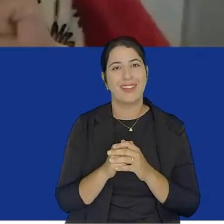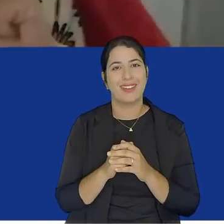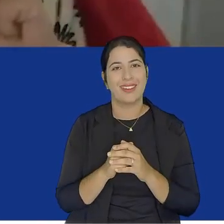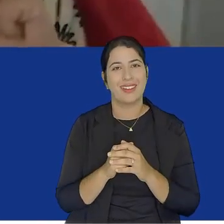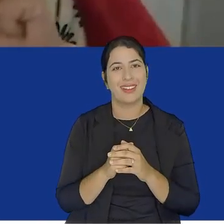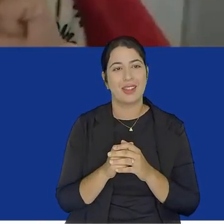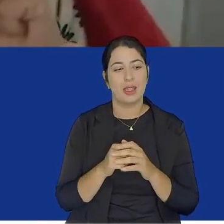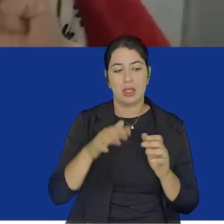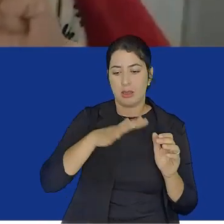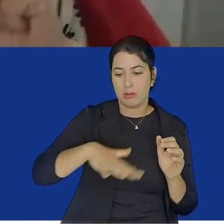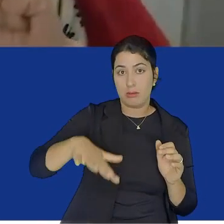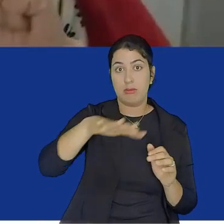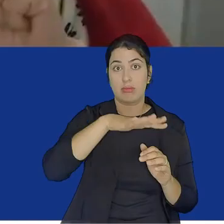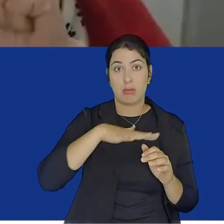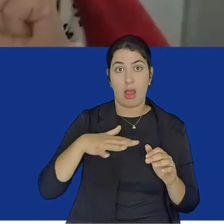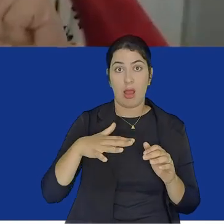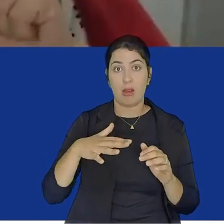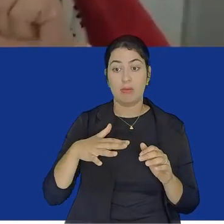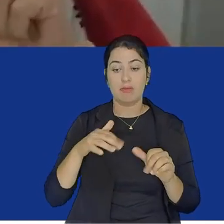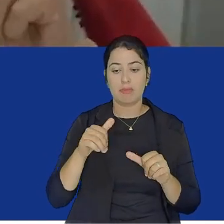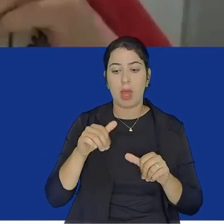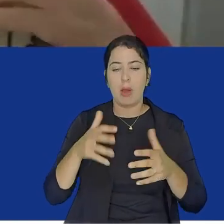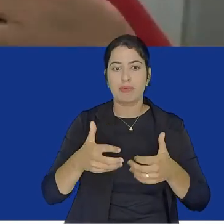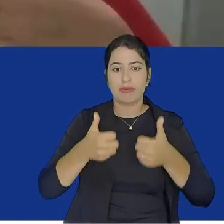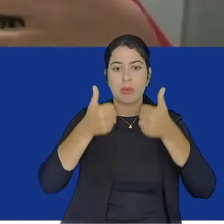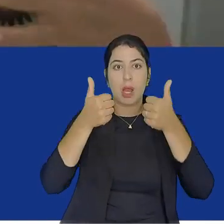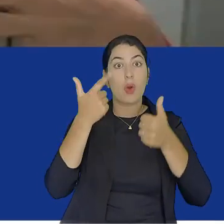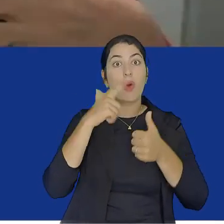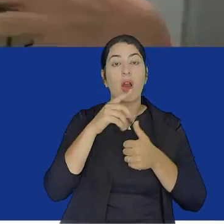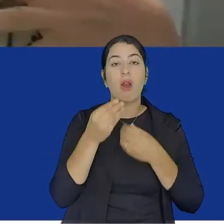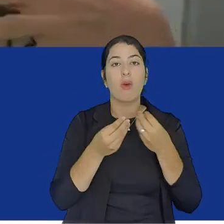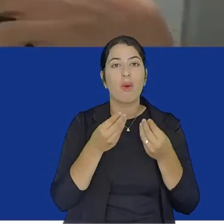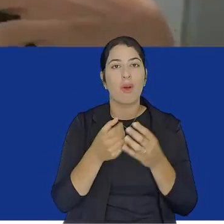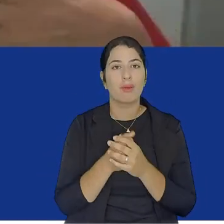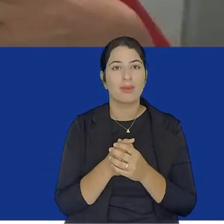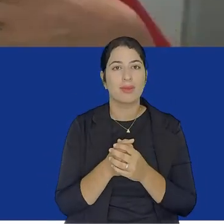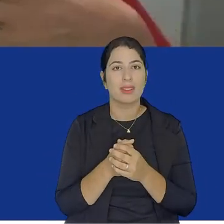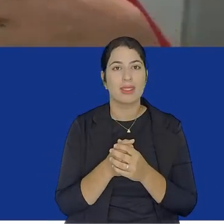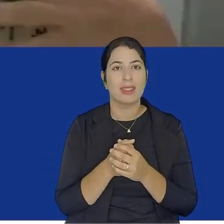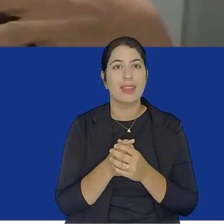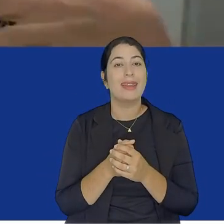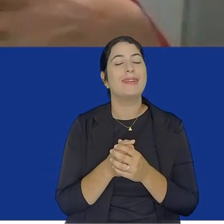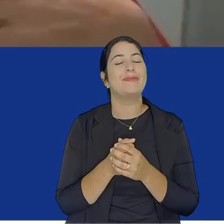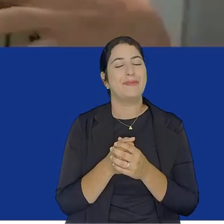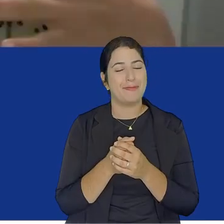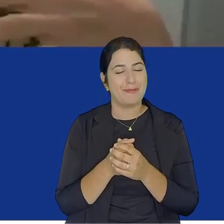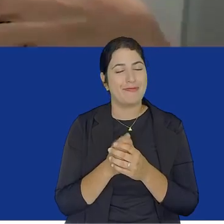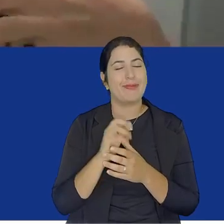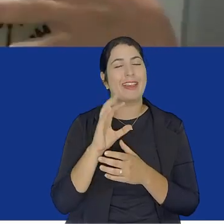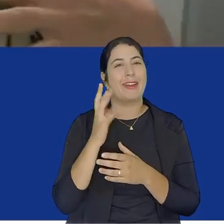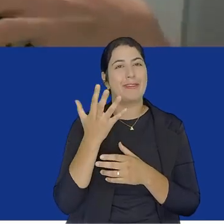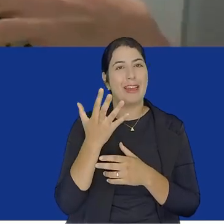melhorar o seu ambiente? E nessa hora, muitas vezes as coisas ficam muito misturadinhas, né? Quem é vítima,